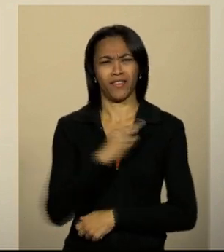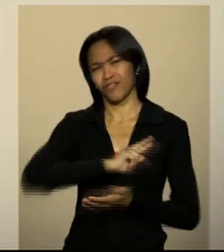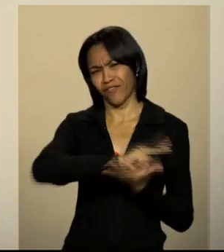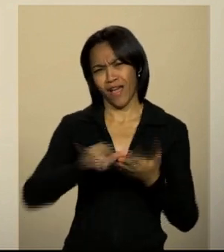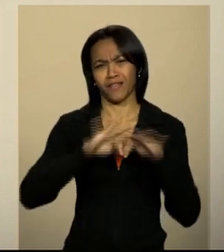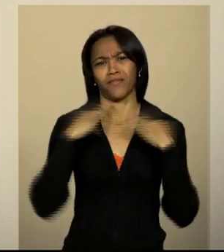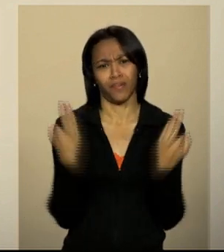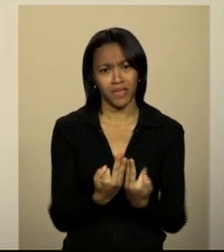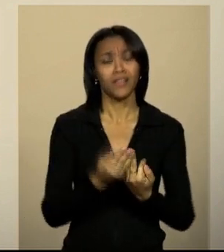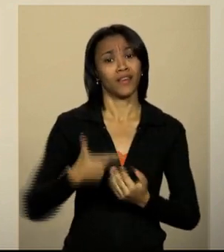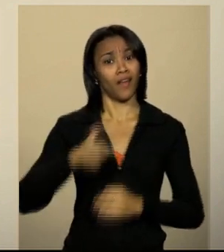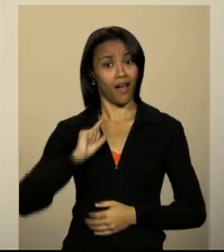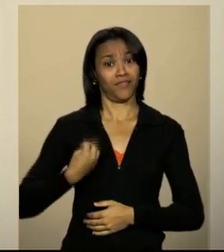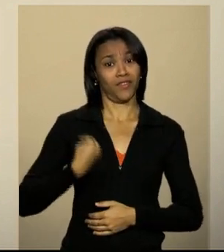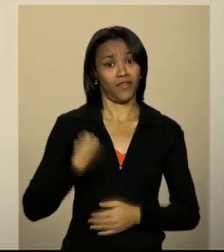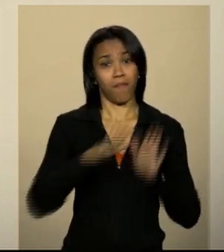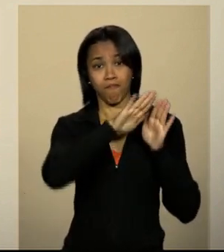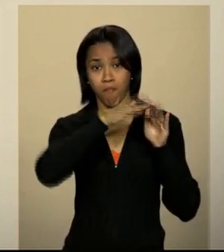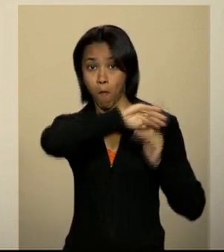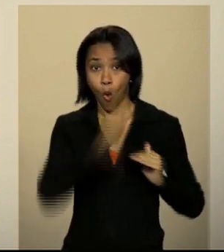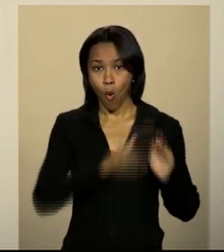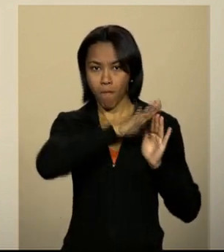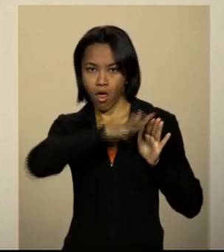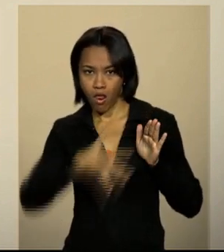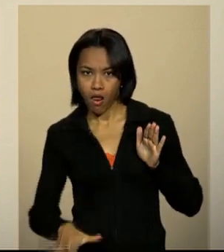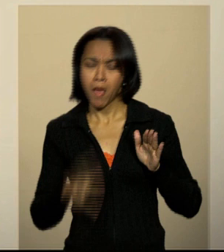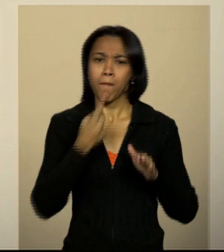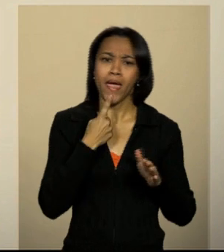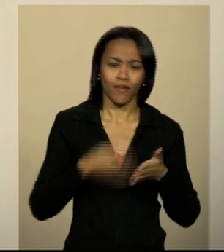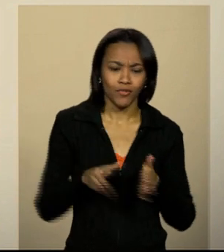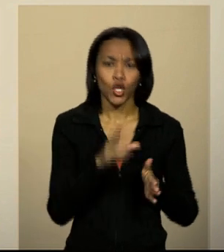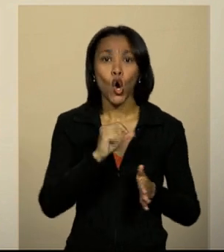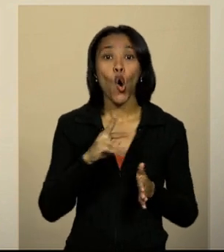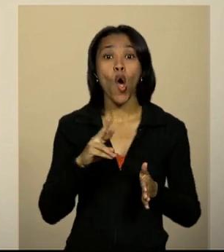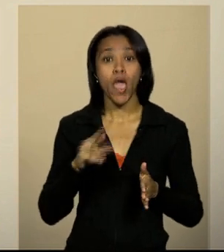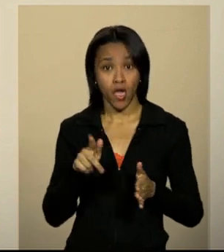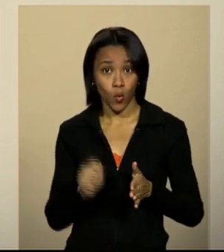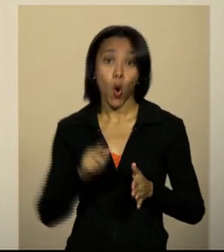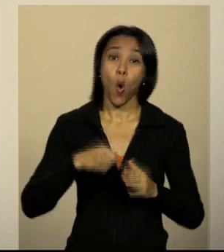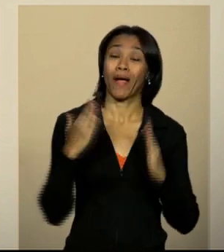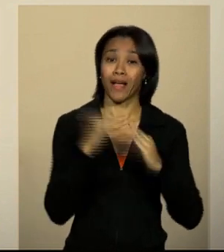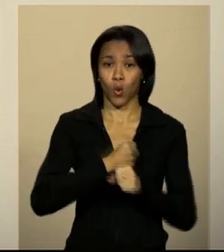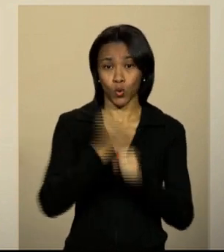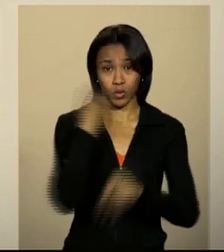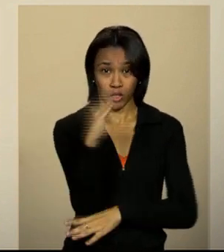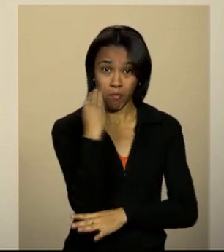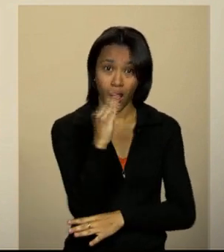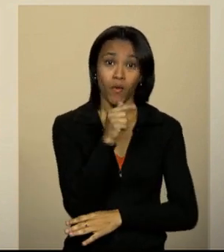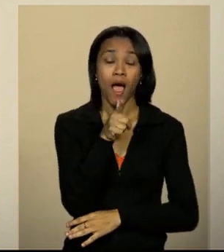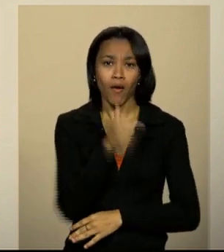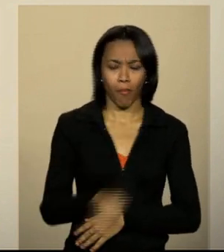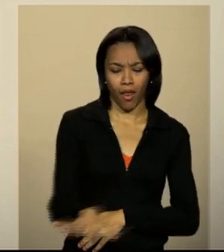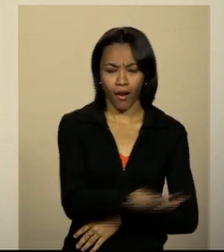muitas famílias que viviam nas encostas dos morros na beira dos Córregos ou nas palafitas construídas